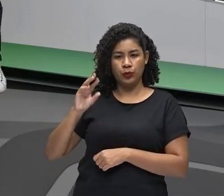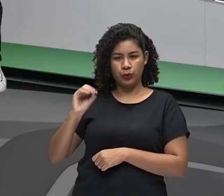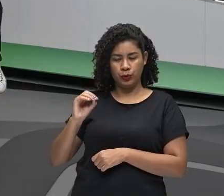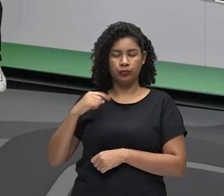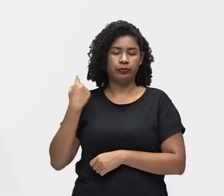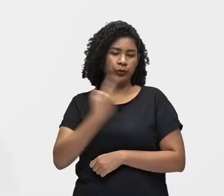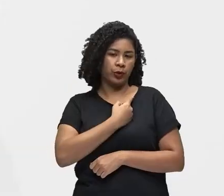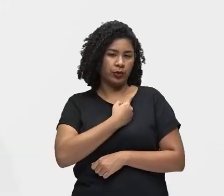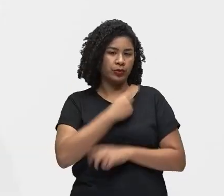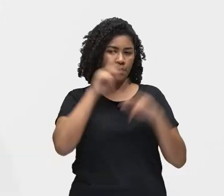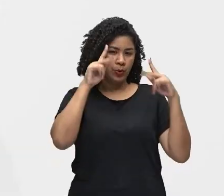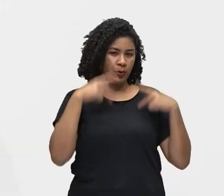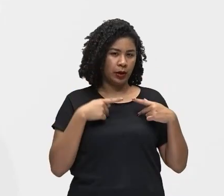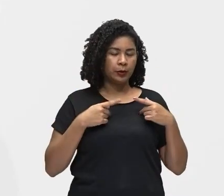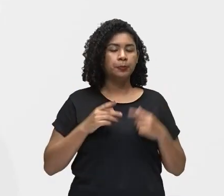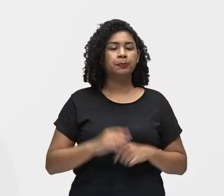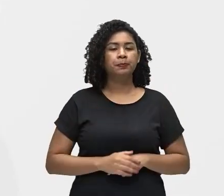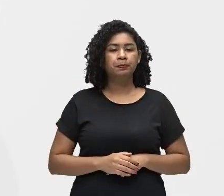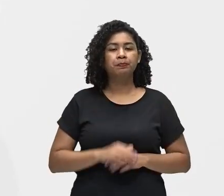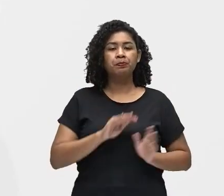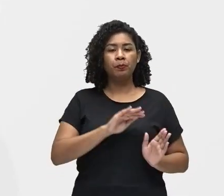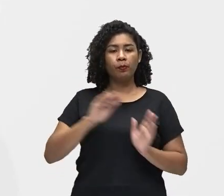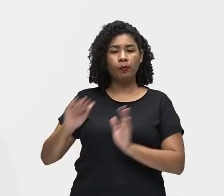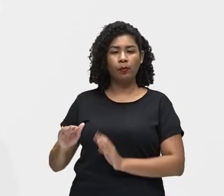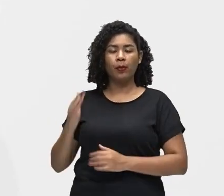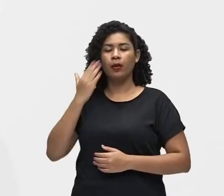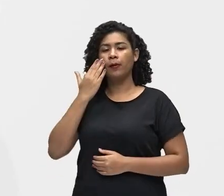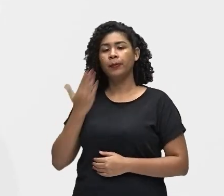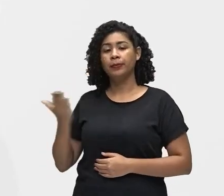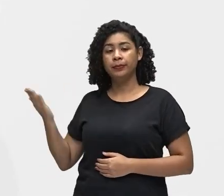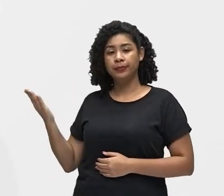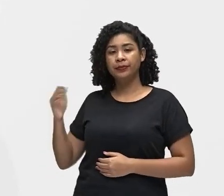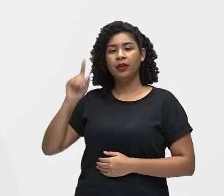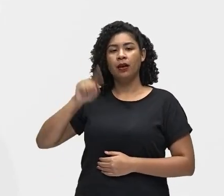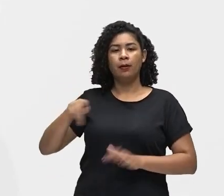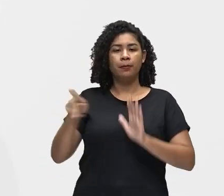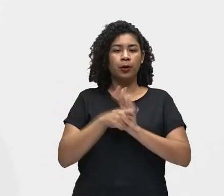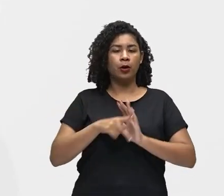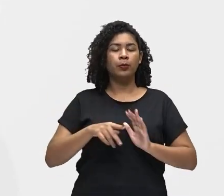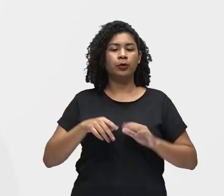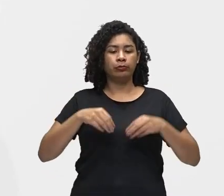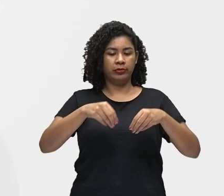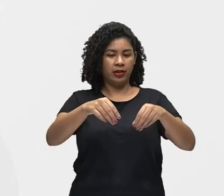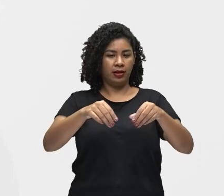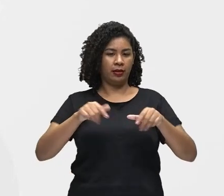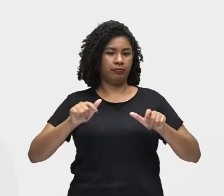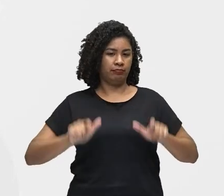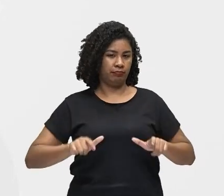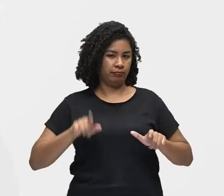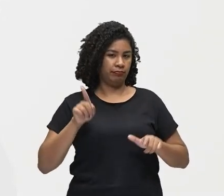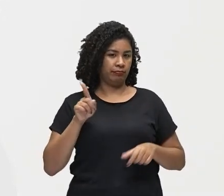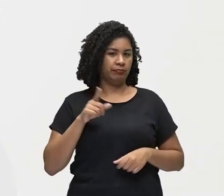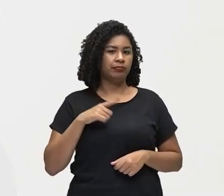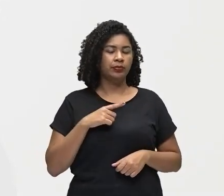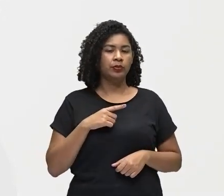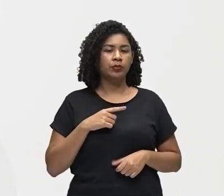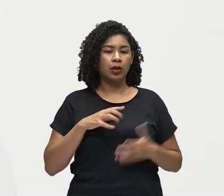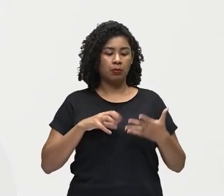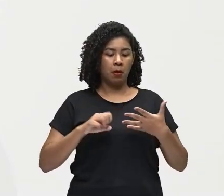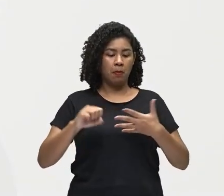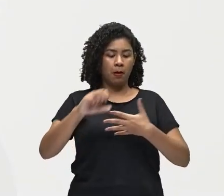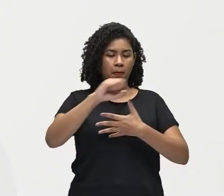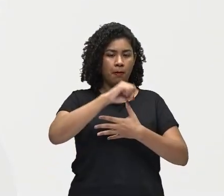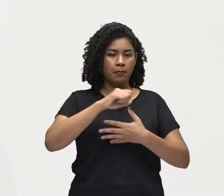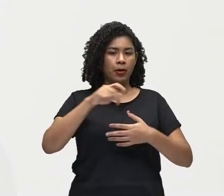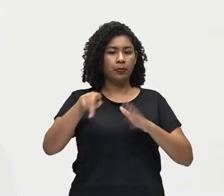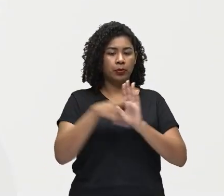alimentar terrestre aí na nossa próxima imagem. Então você está vendo ali, ó, uma cadeia alimentar, né? Lembra que nós falamos